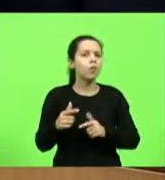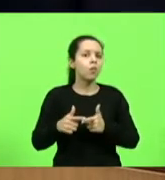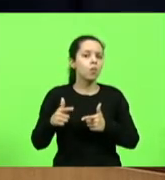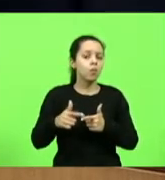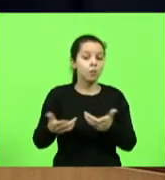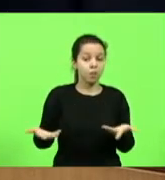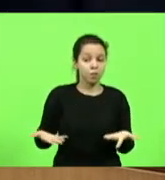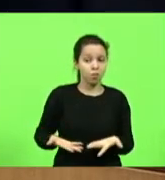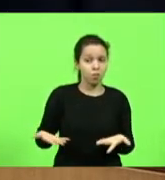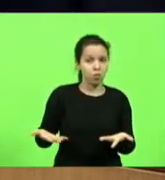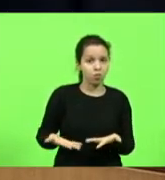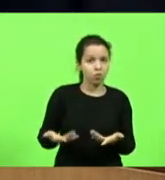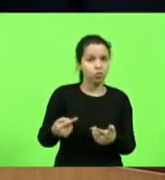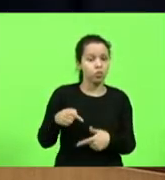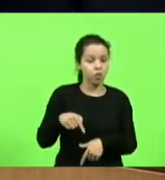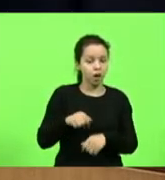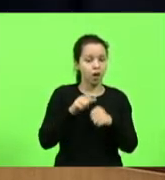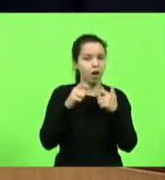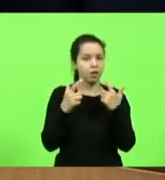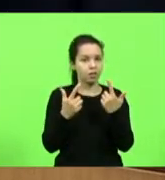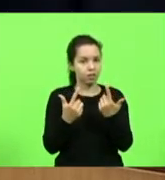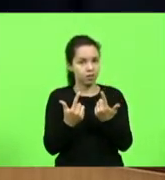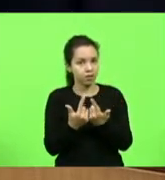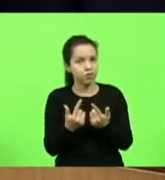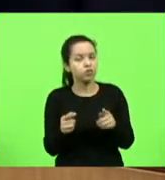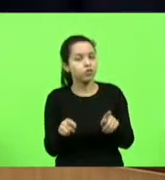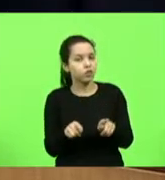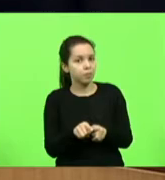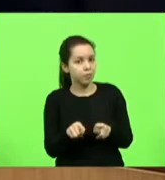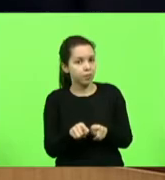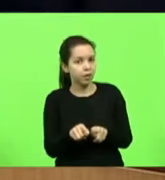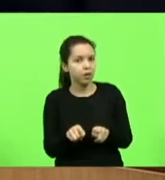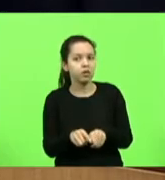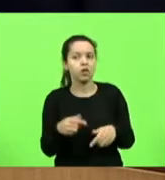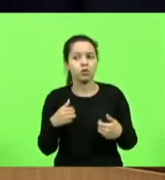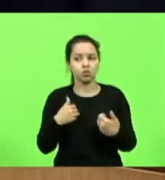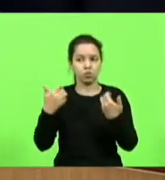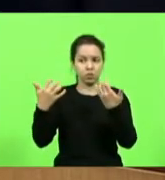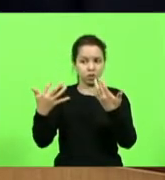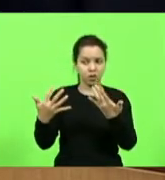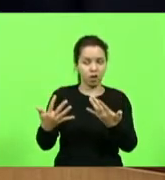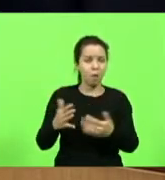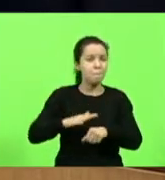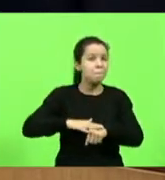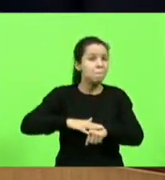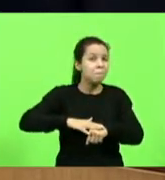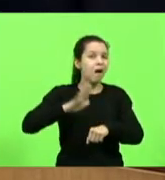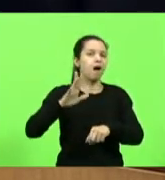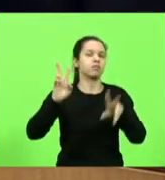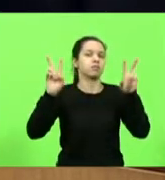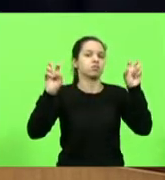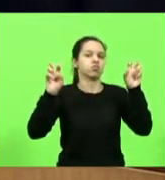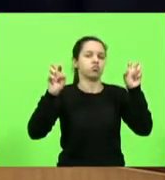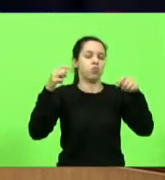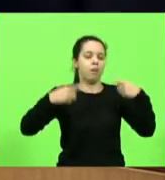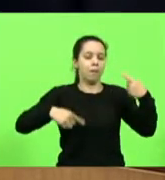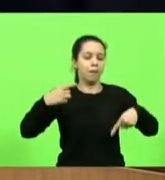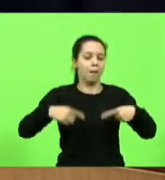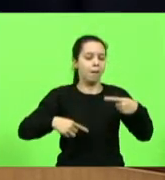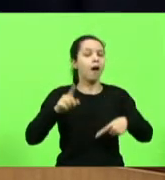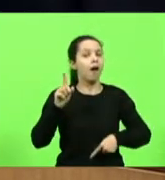atual, já que esta casa, e eu dizia isso para eles, um dos assuntos mais debatidos nos últimos tempos aqui foi essa questão da